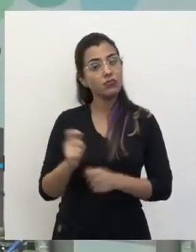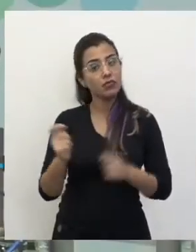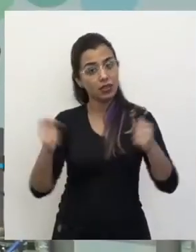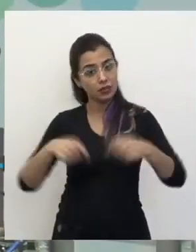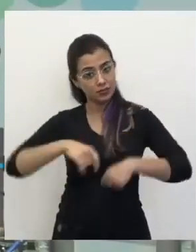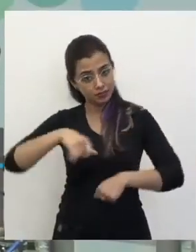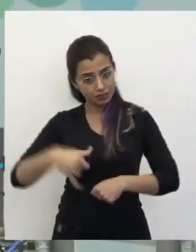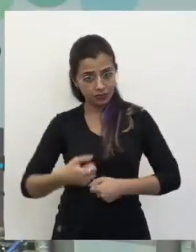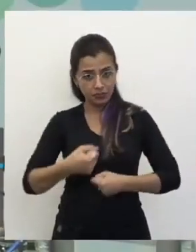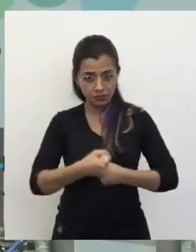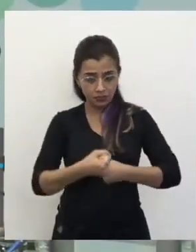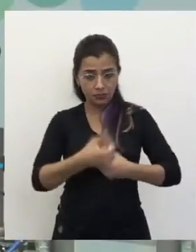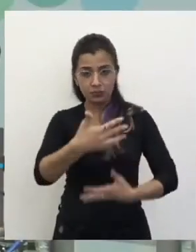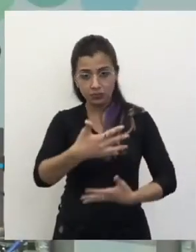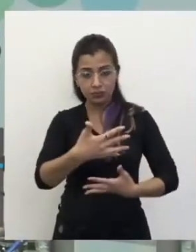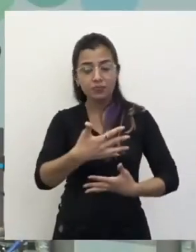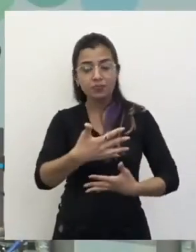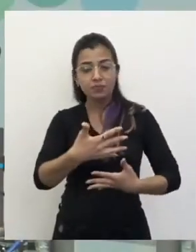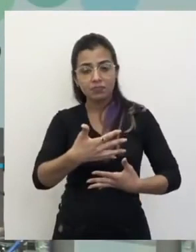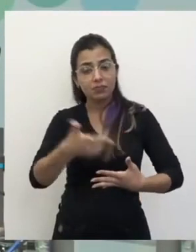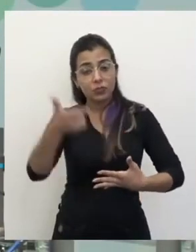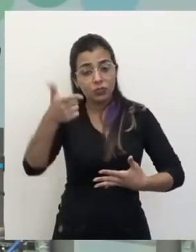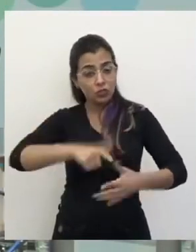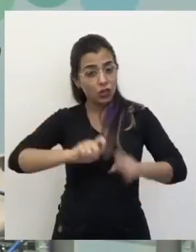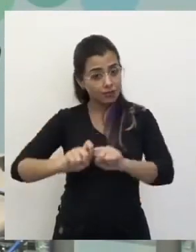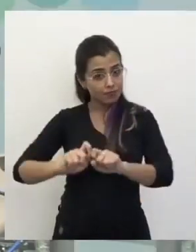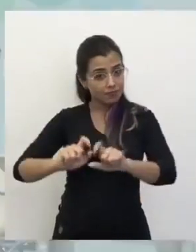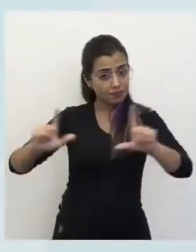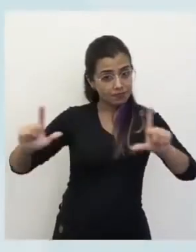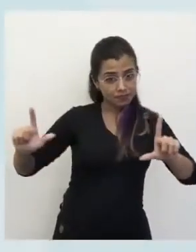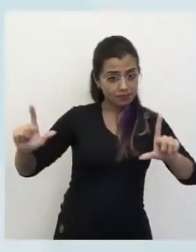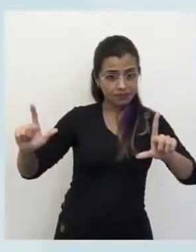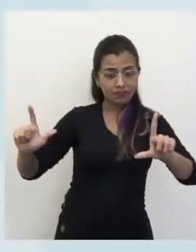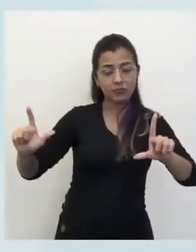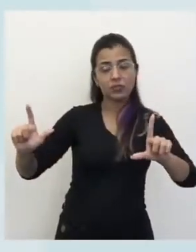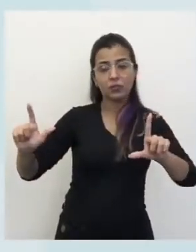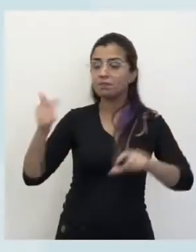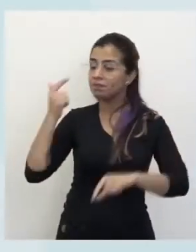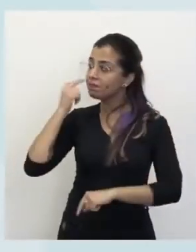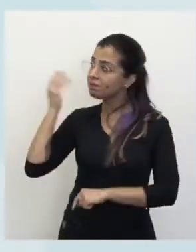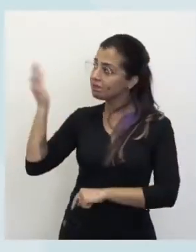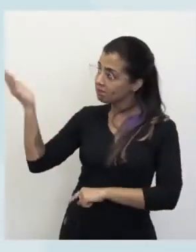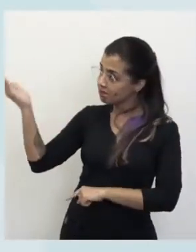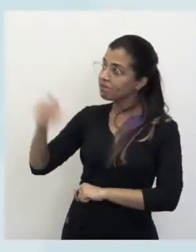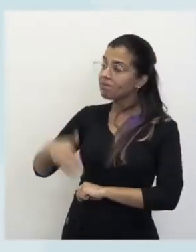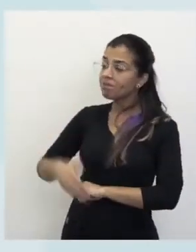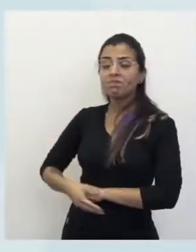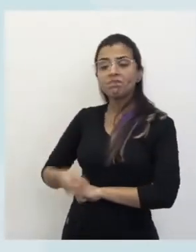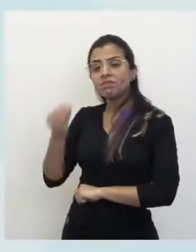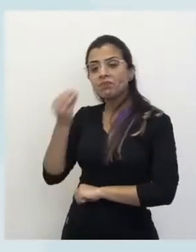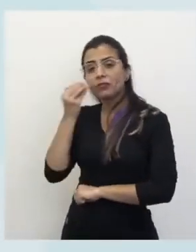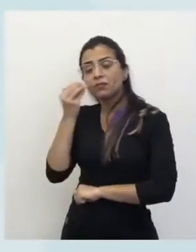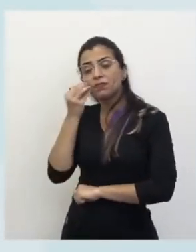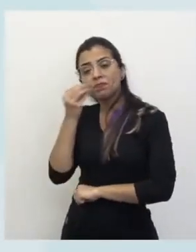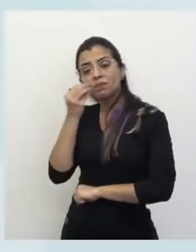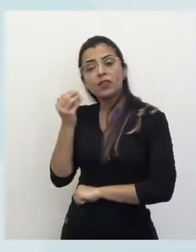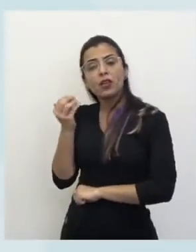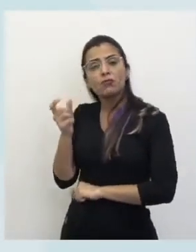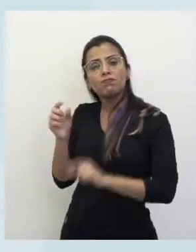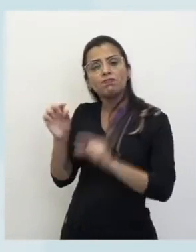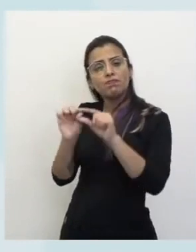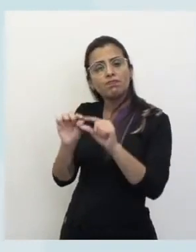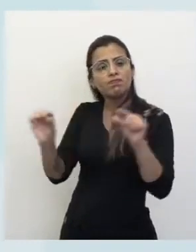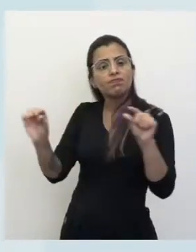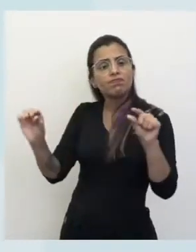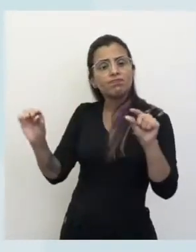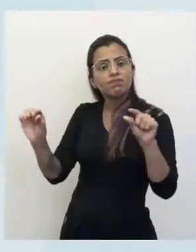aberto e deixar para mim. Vou colocar de novo na tela, por favor, coloquem na tela. Tentem colocar para mim essa oração,